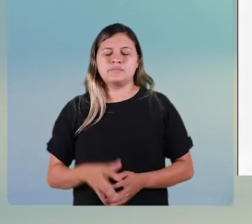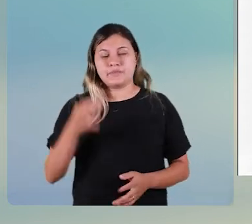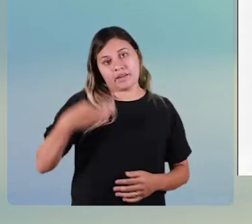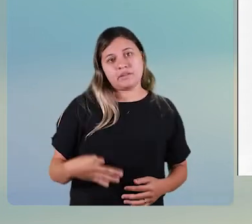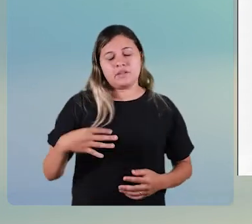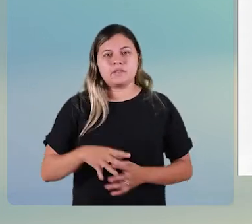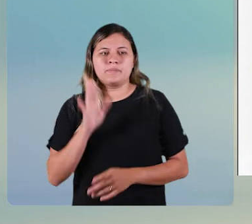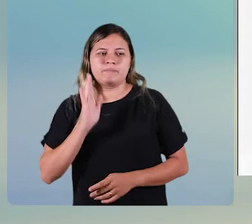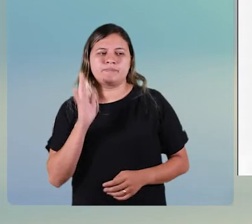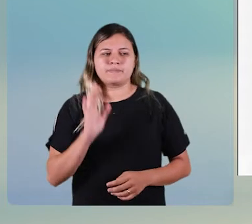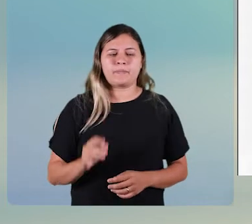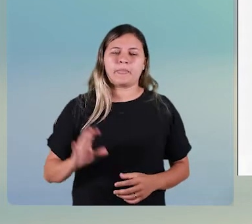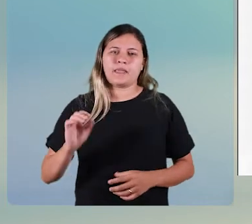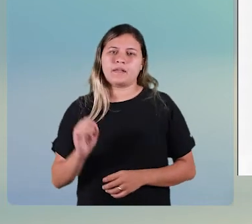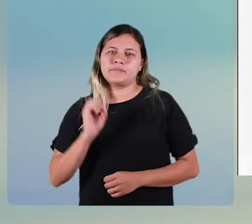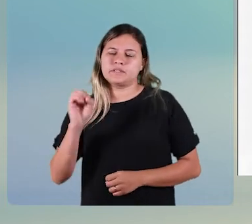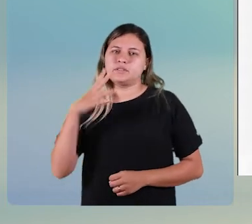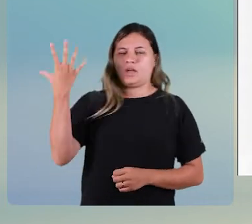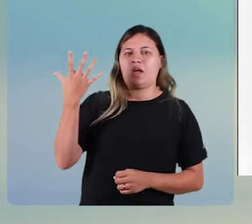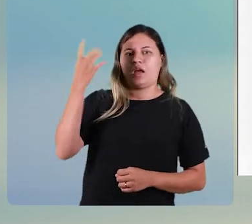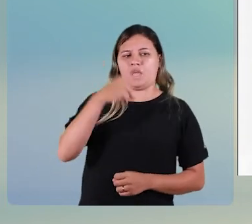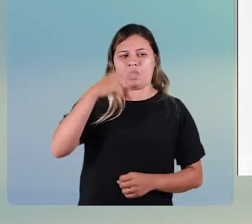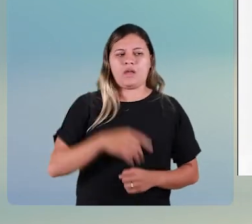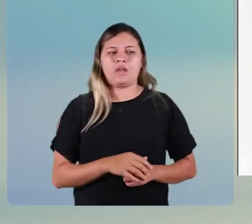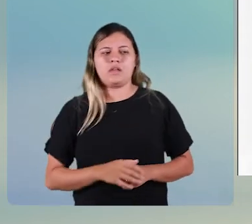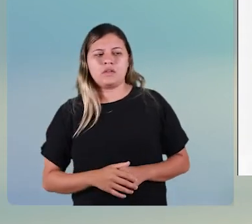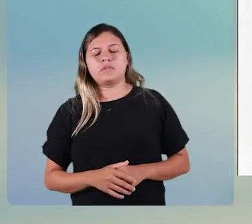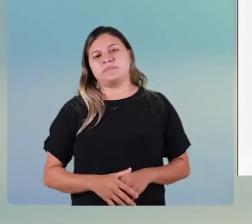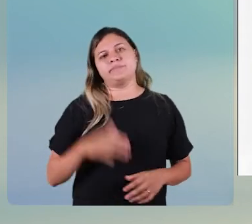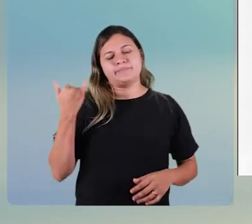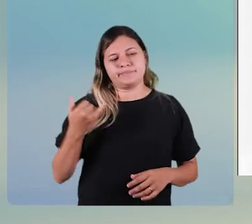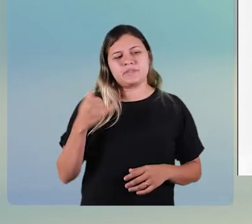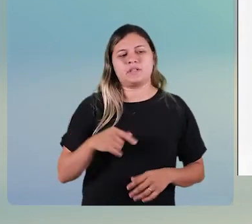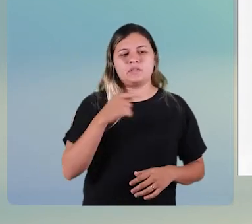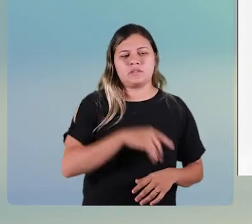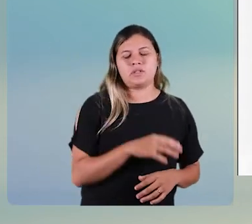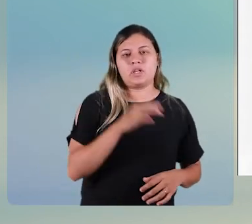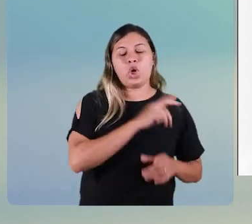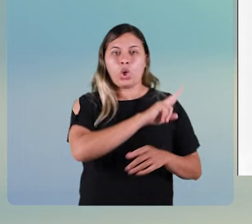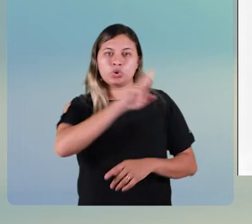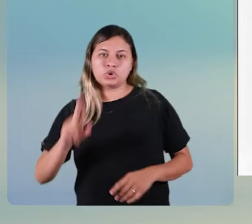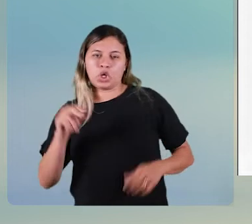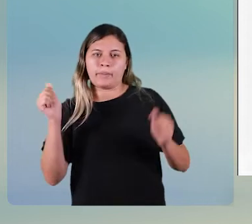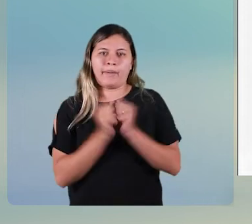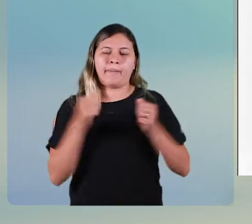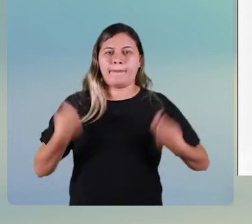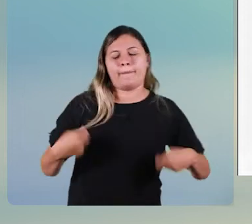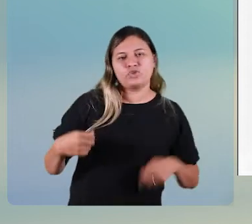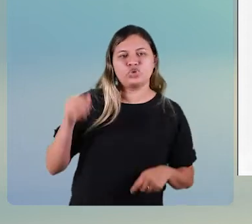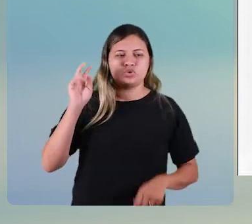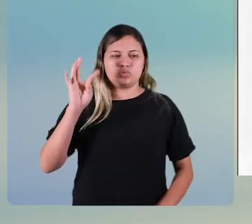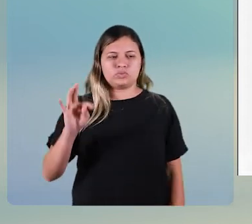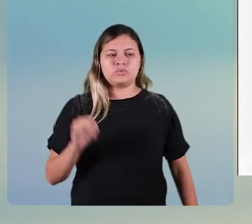biodiesel, tá certo? Mas a reação é genérica, né, essa aí, triglicerídeo mais álcool dando um éster, que é o